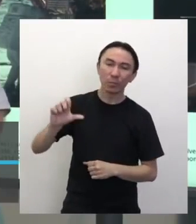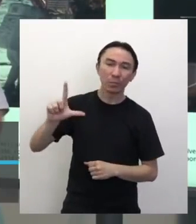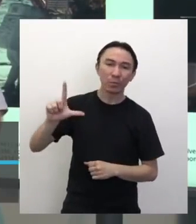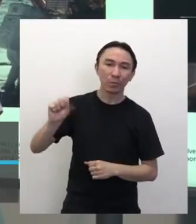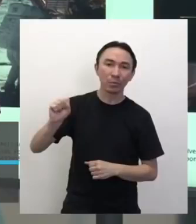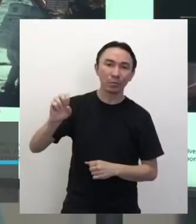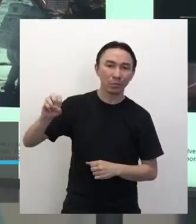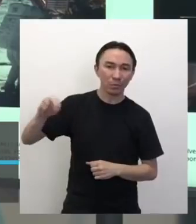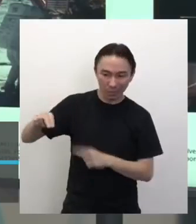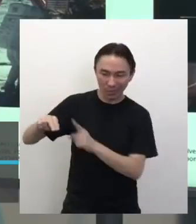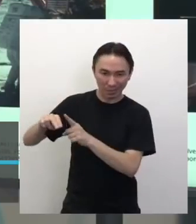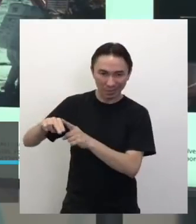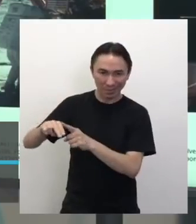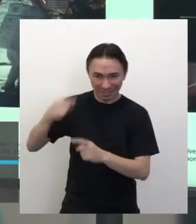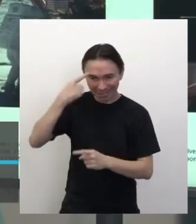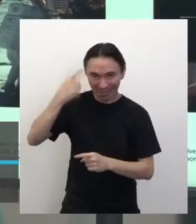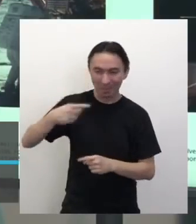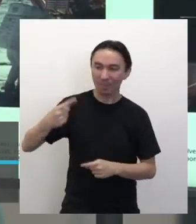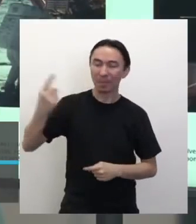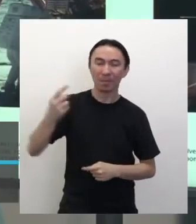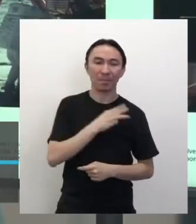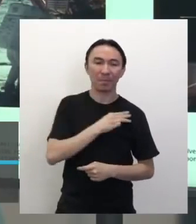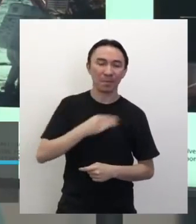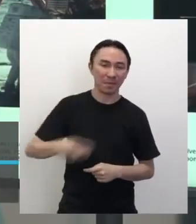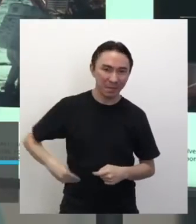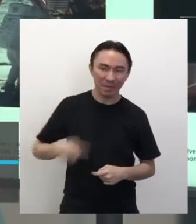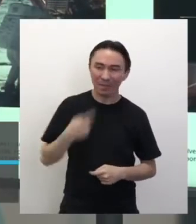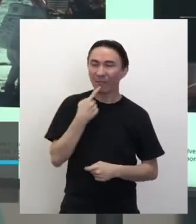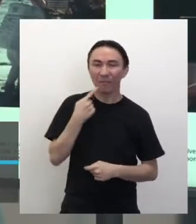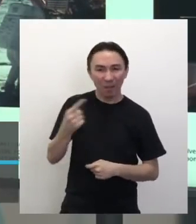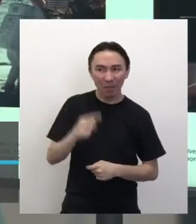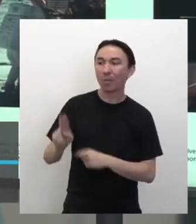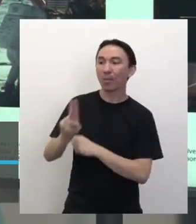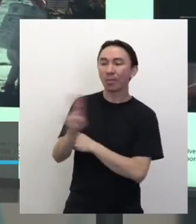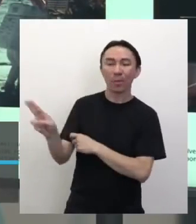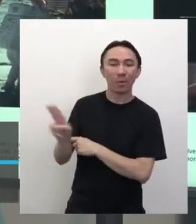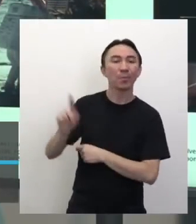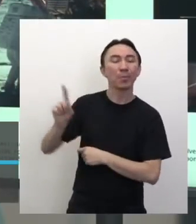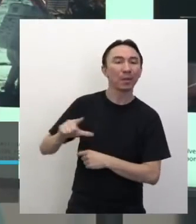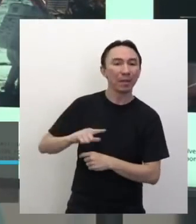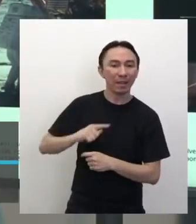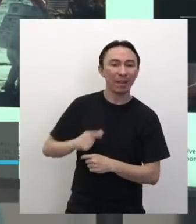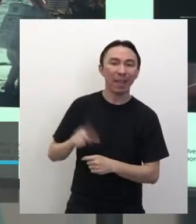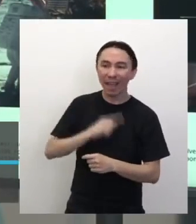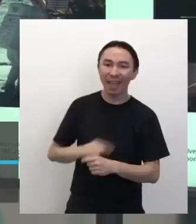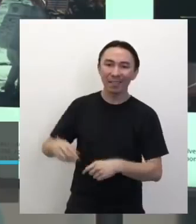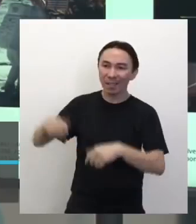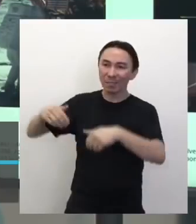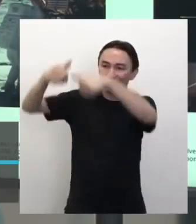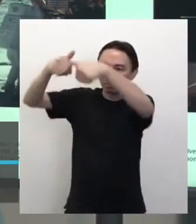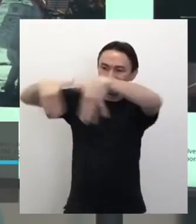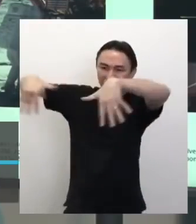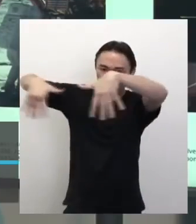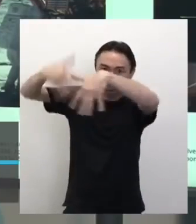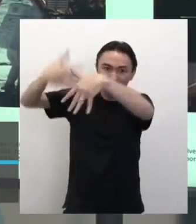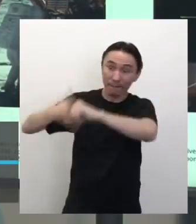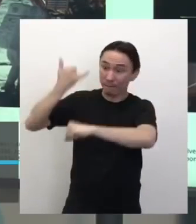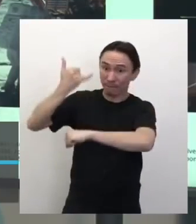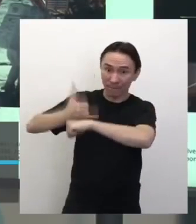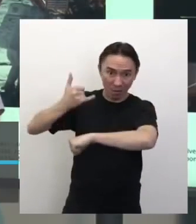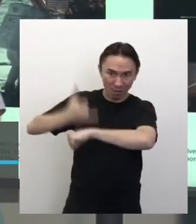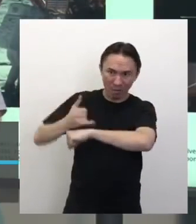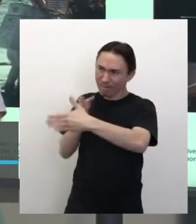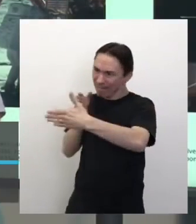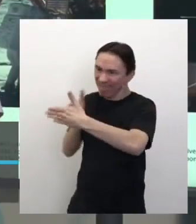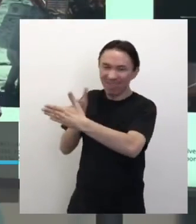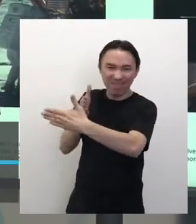Inglaterra, intitulou aí como cortina de ferro, né, pela dificuldade de acesso dessa região aí.